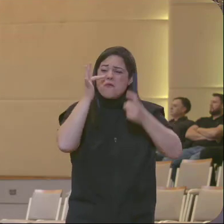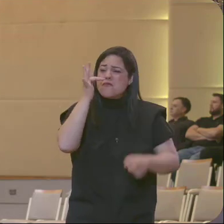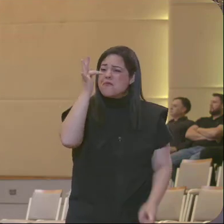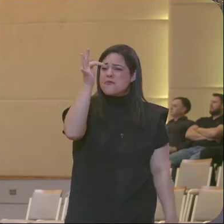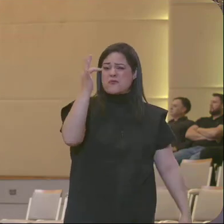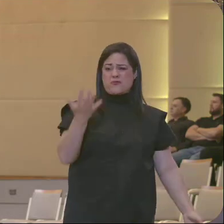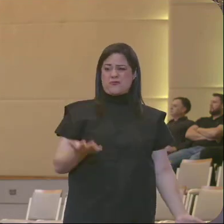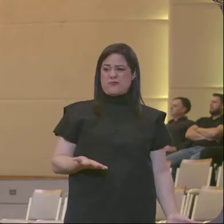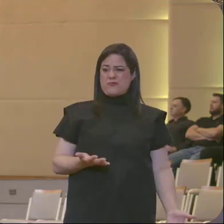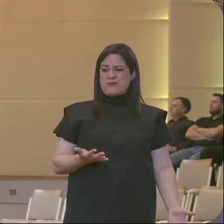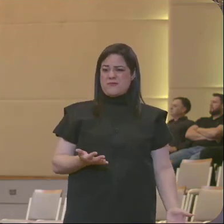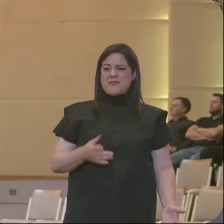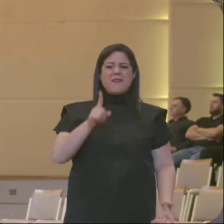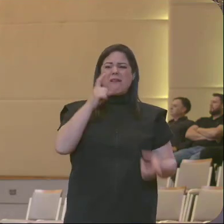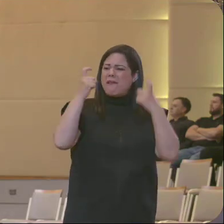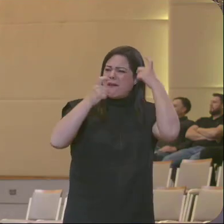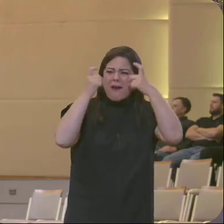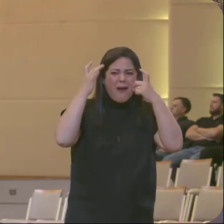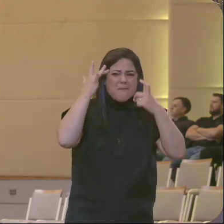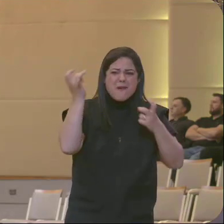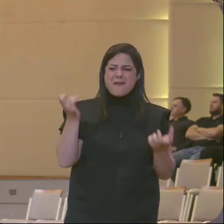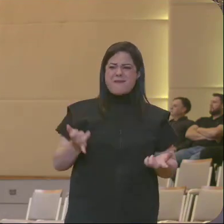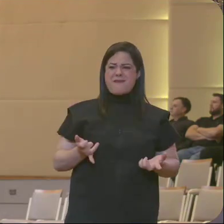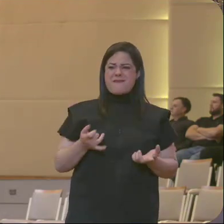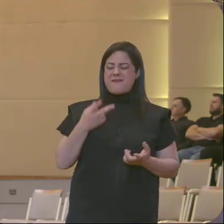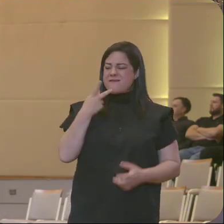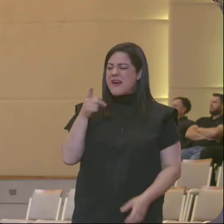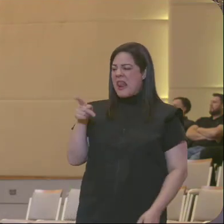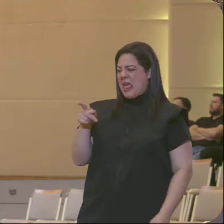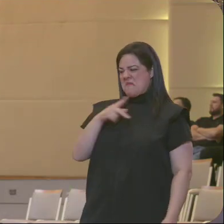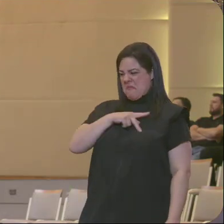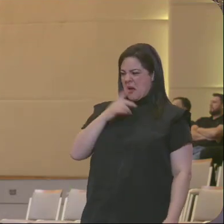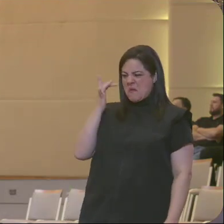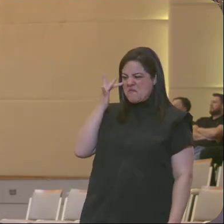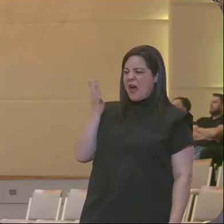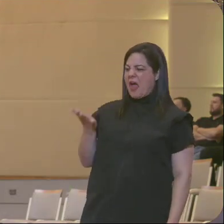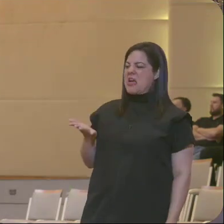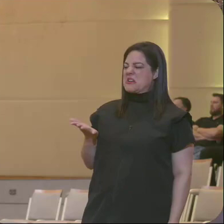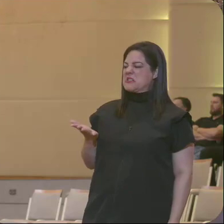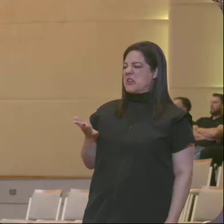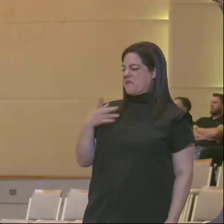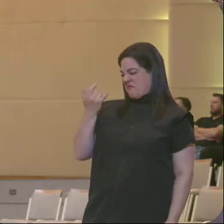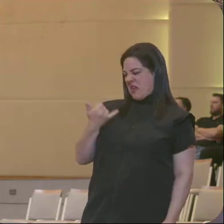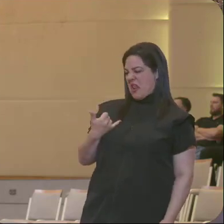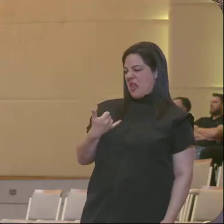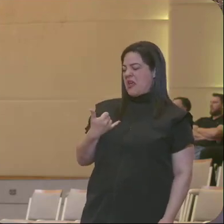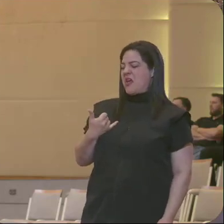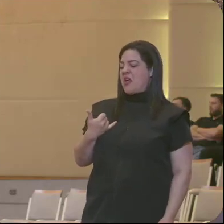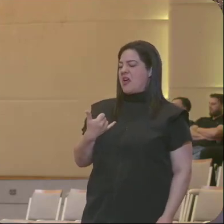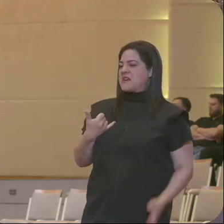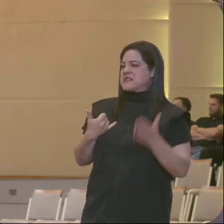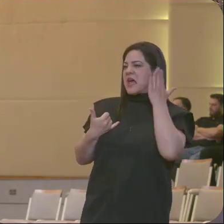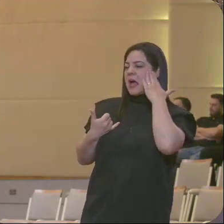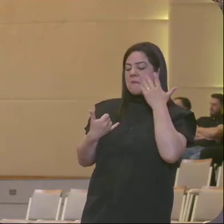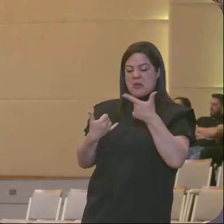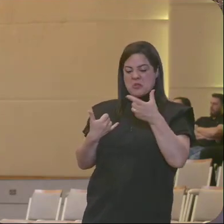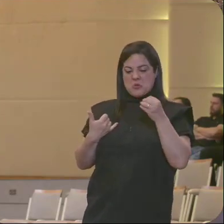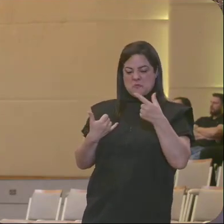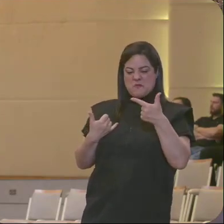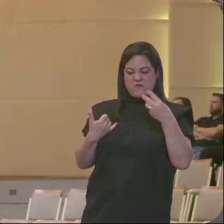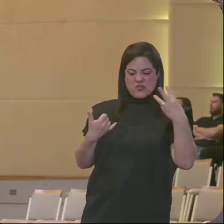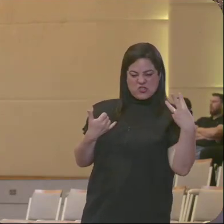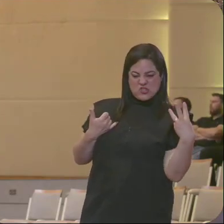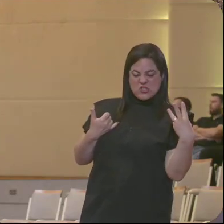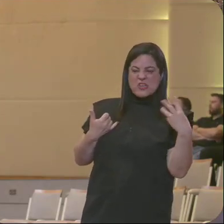a gente olhe para o apóstolo Paulo e fale assim: fácil para você, né? Você não vive em 2023